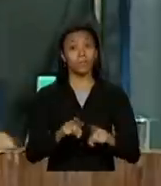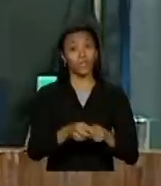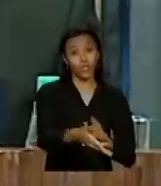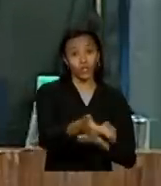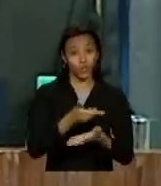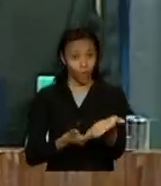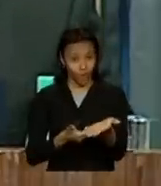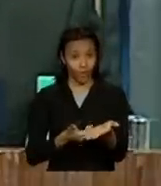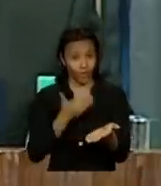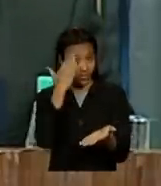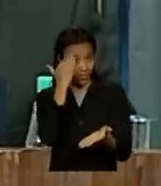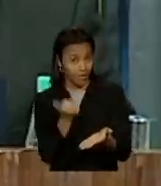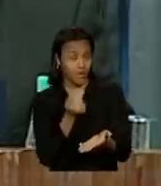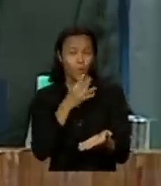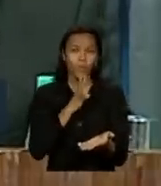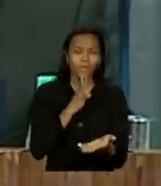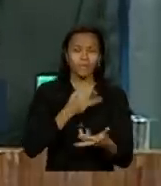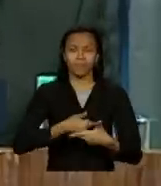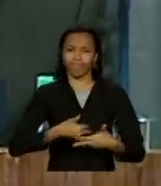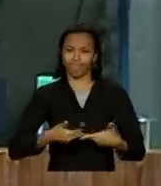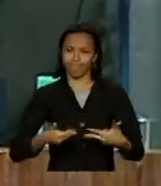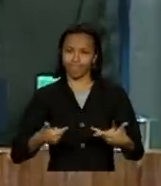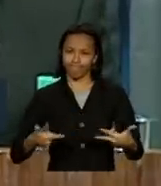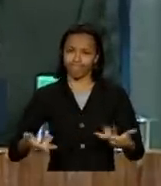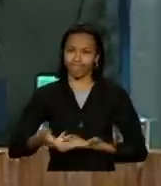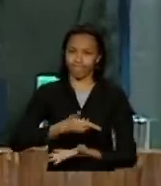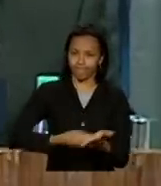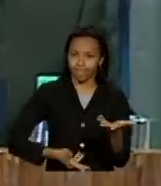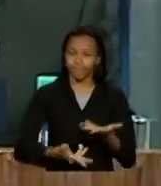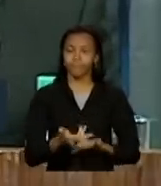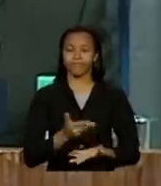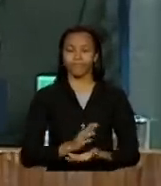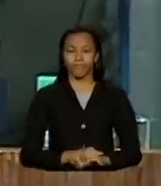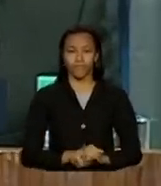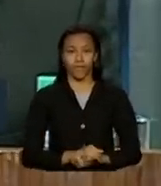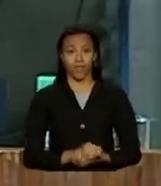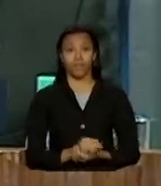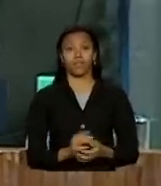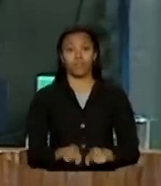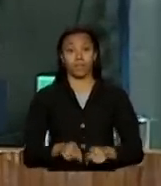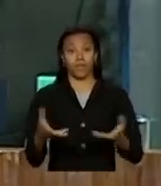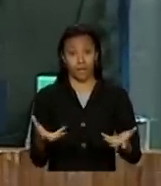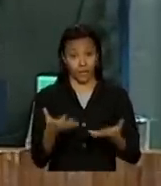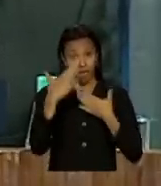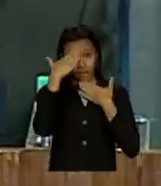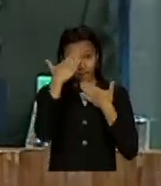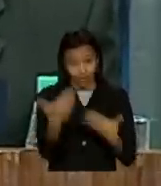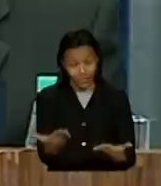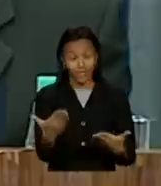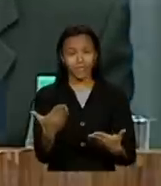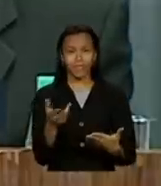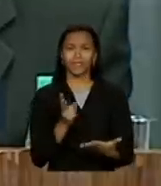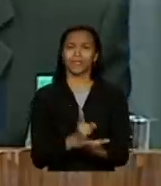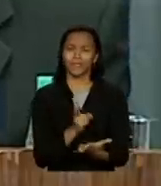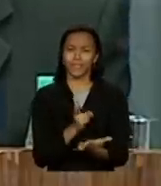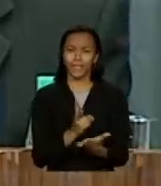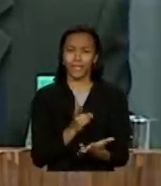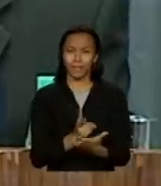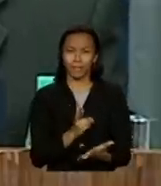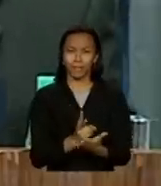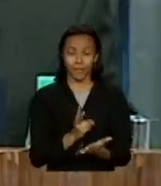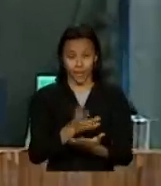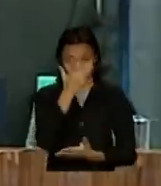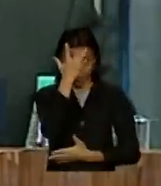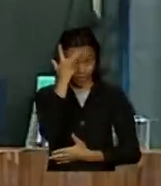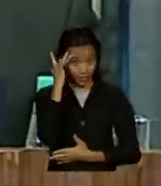da dos saberes entre nós Eh quero agradecer muito de pronto a presença do nosso